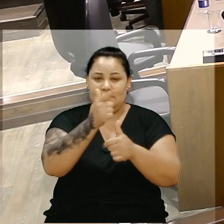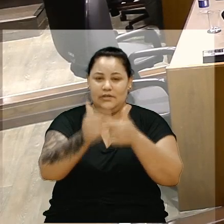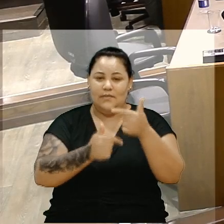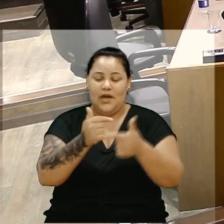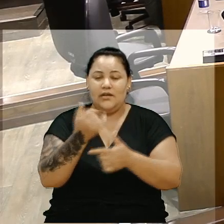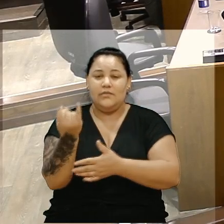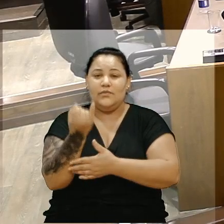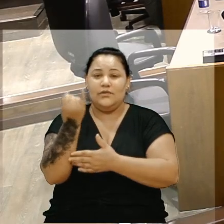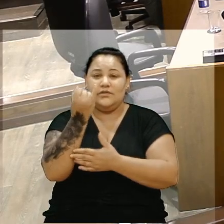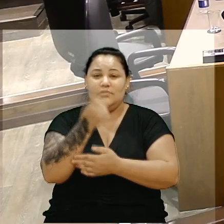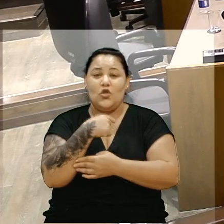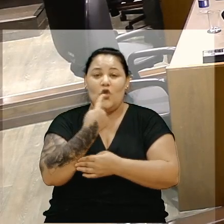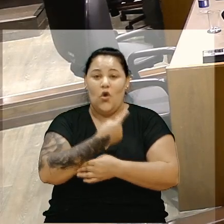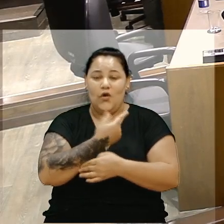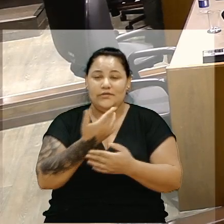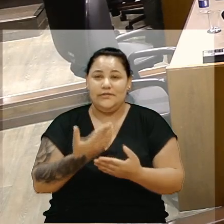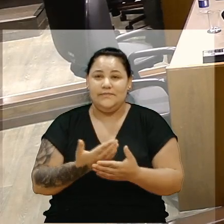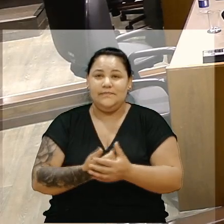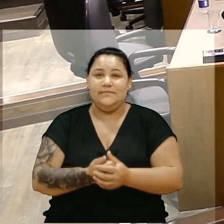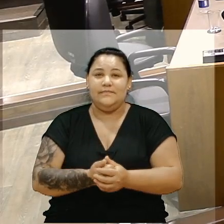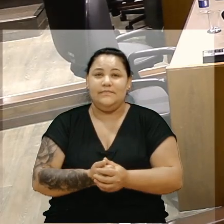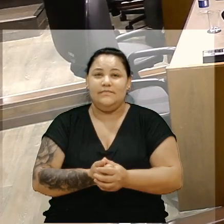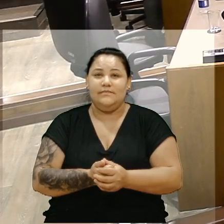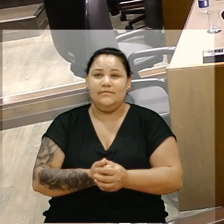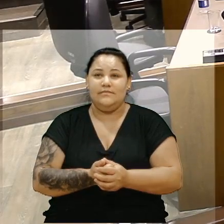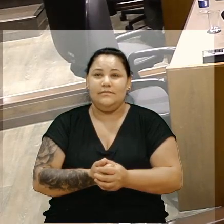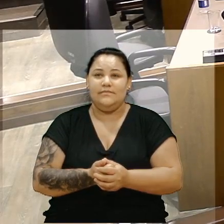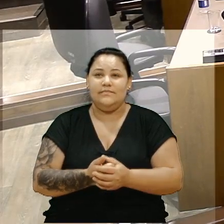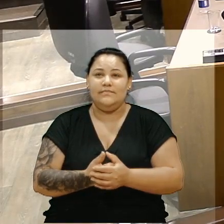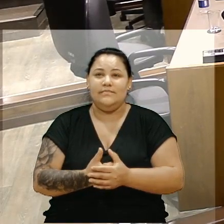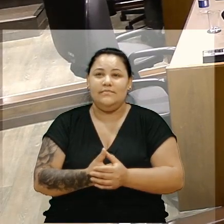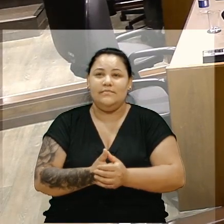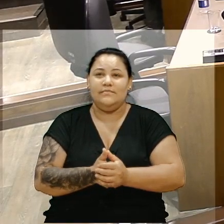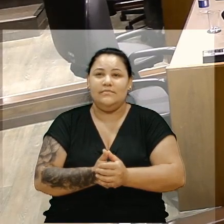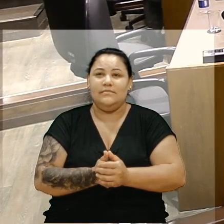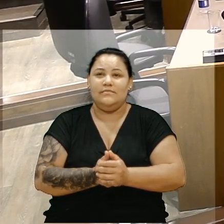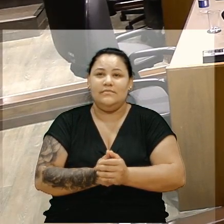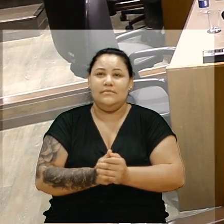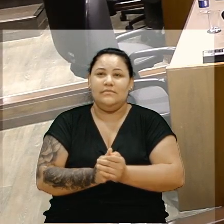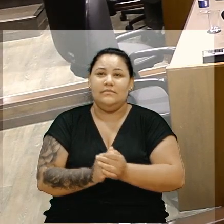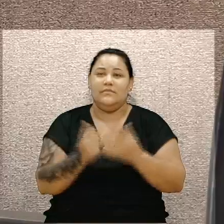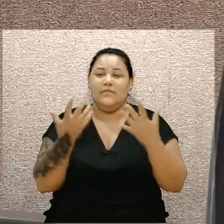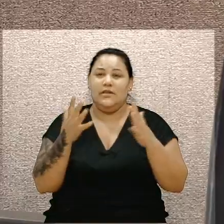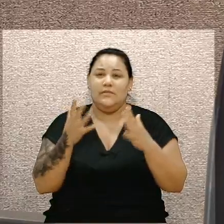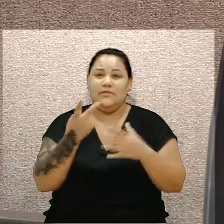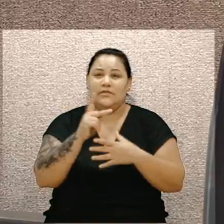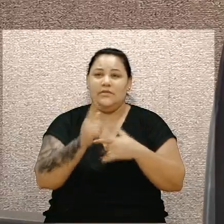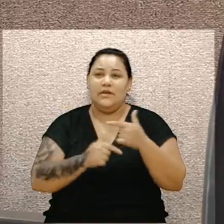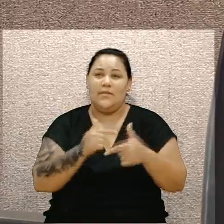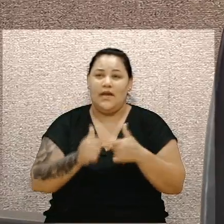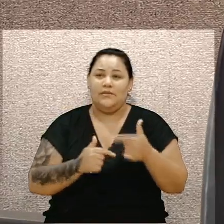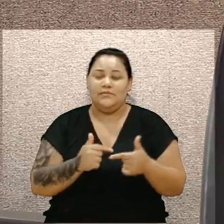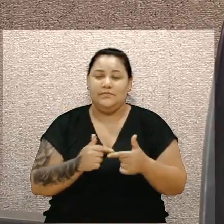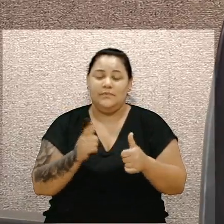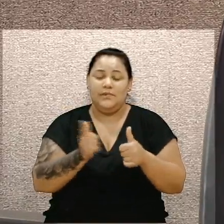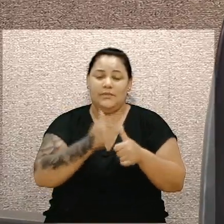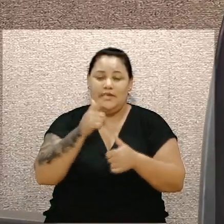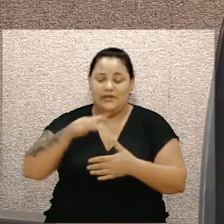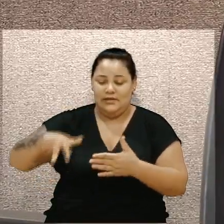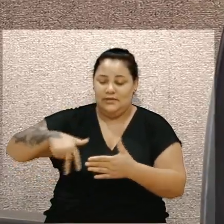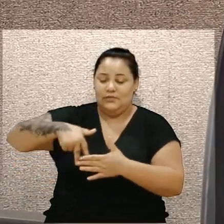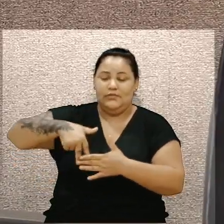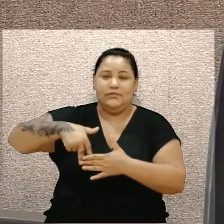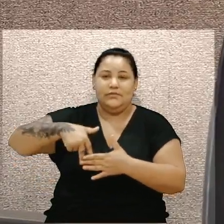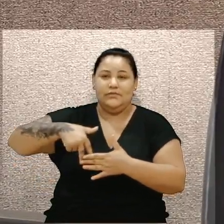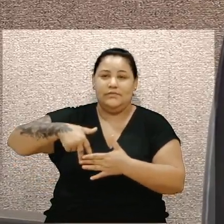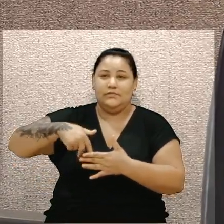nós... Não, pode. Posso ir? Lhe parabenizar, seu primeiro grande expediente, também dizer que a gente